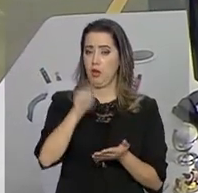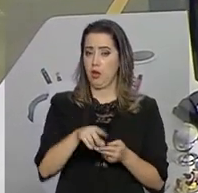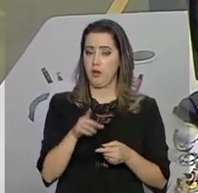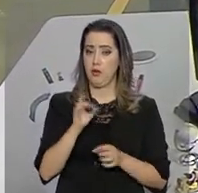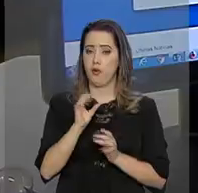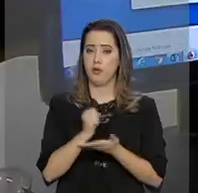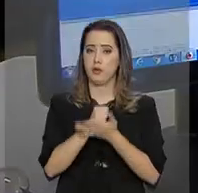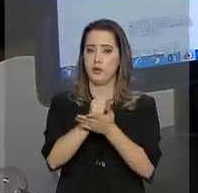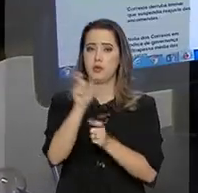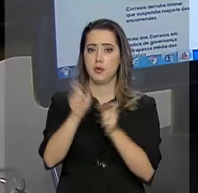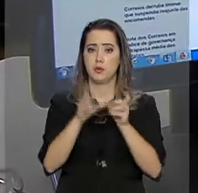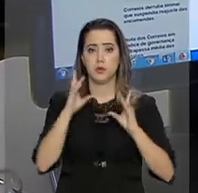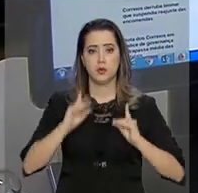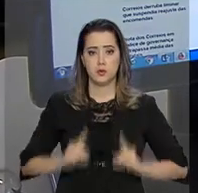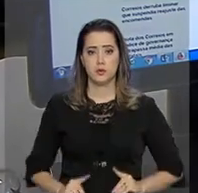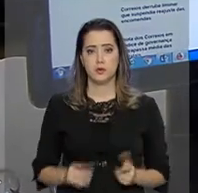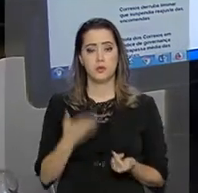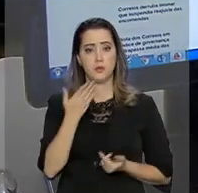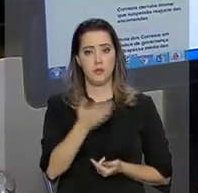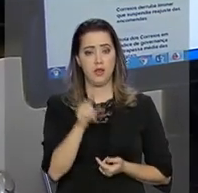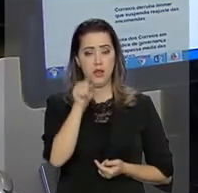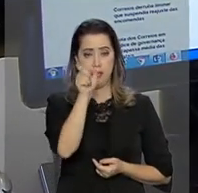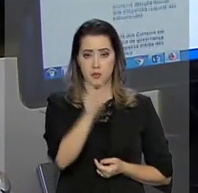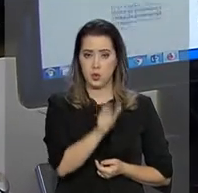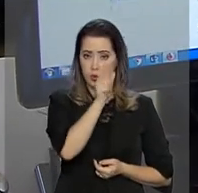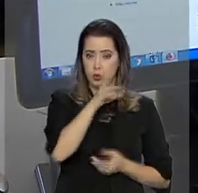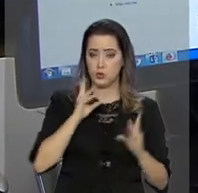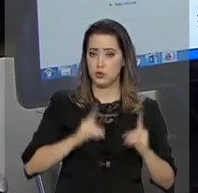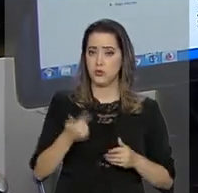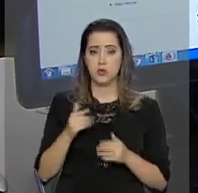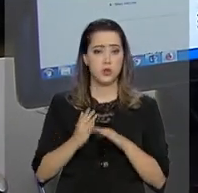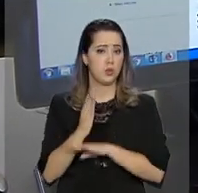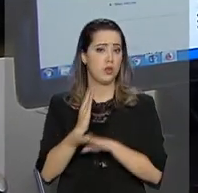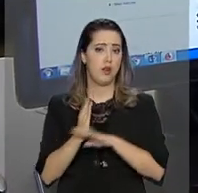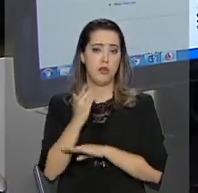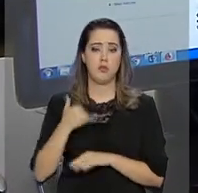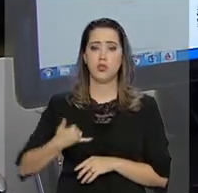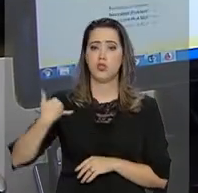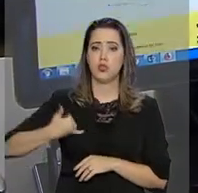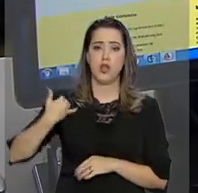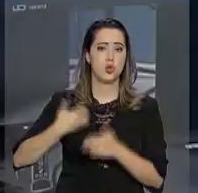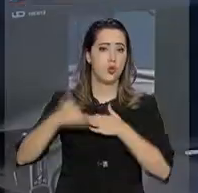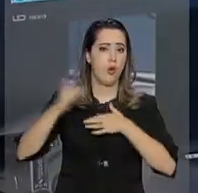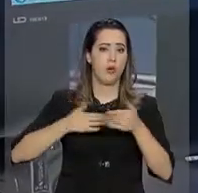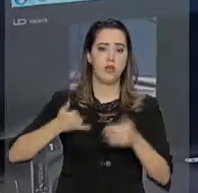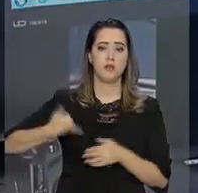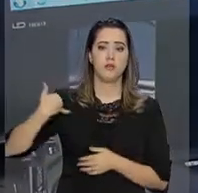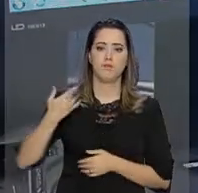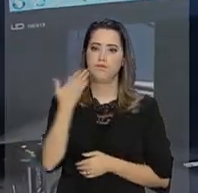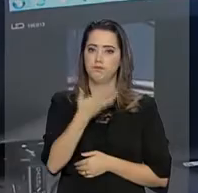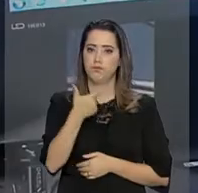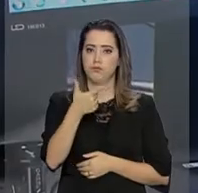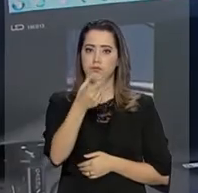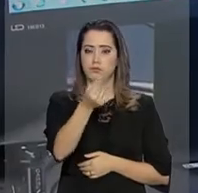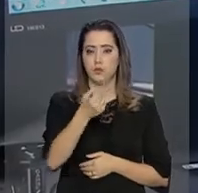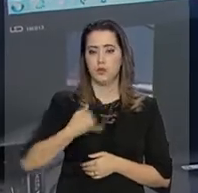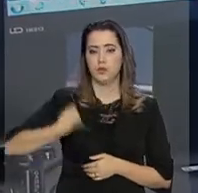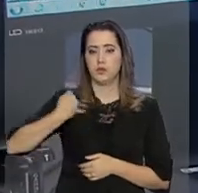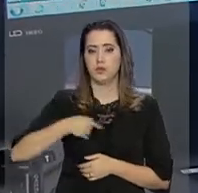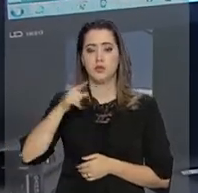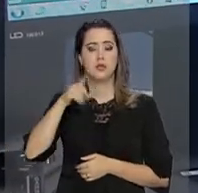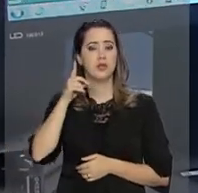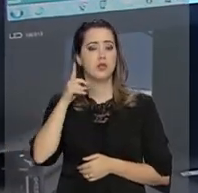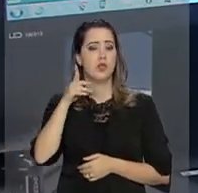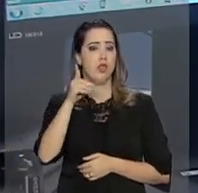destinadas a pessoas com deficiência para eles não há limite de idade para fazer a inscrição tauane de 20 anos é